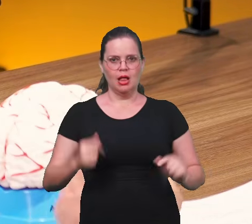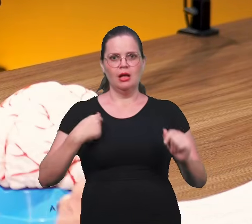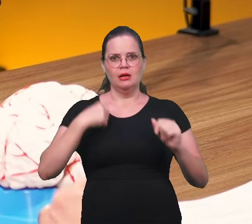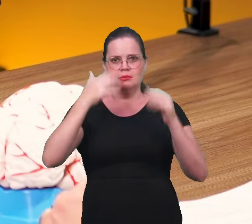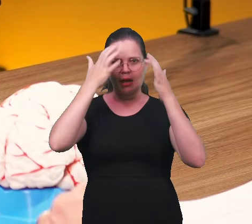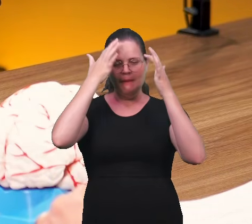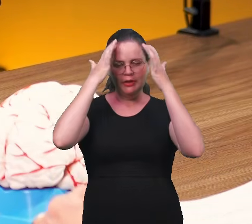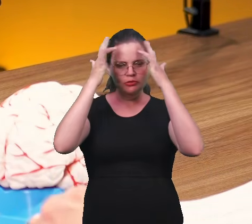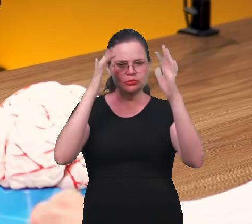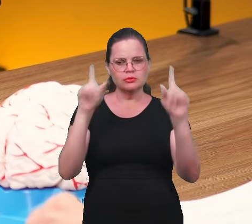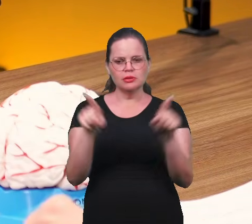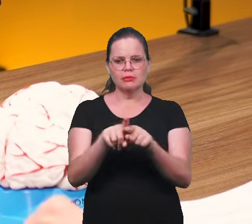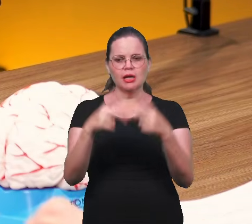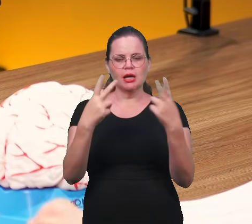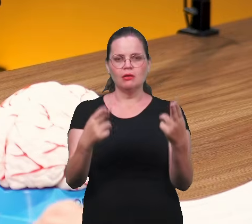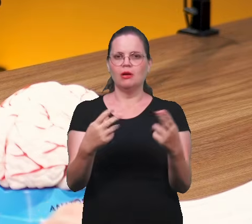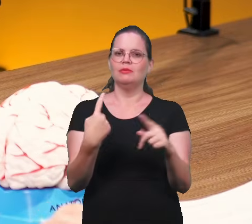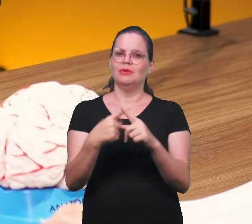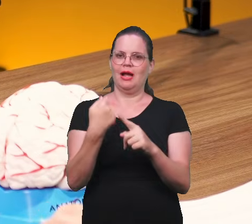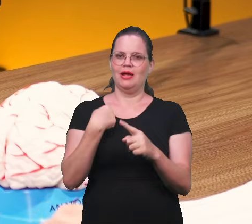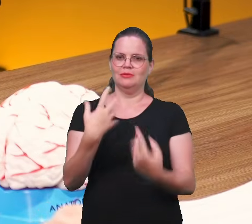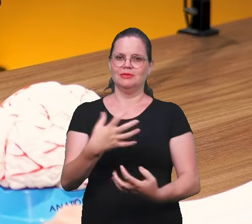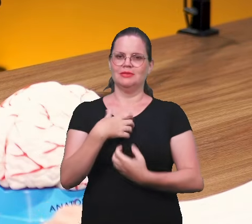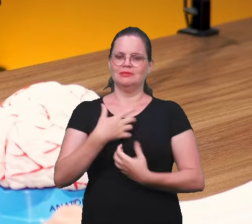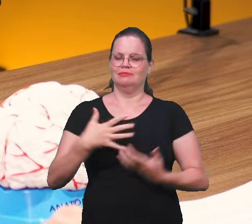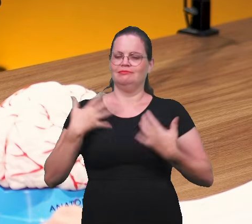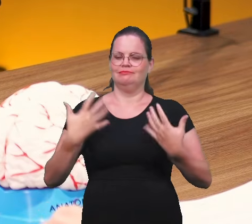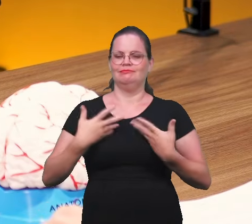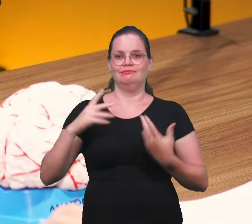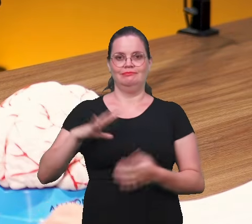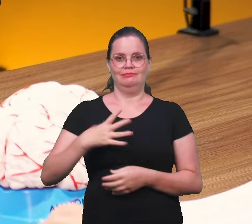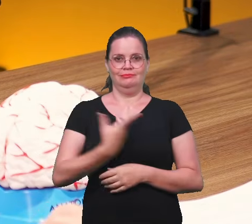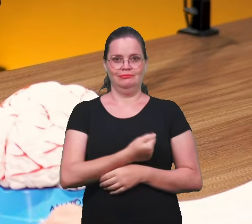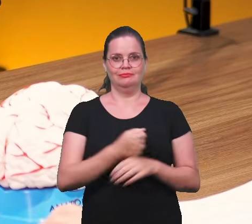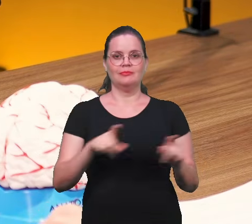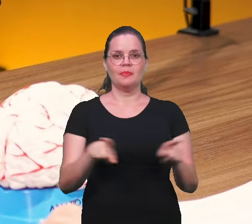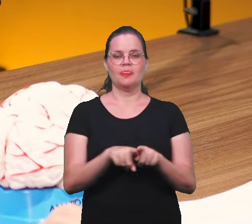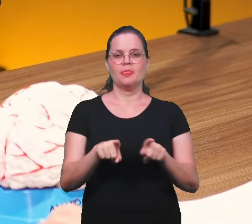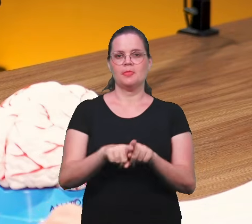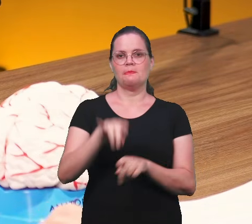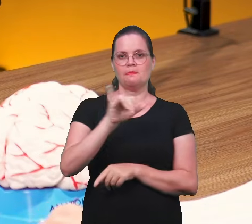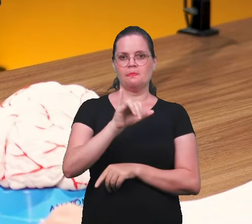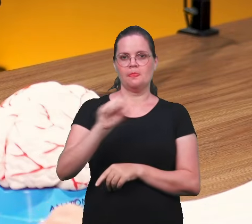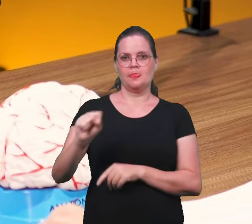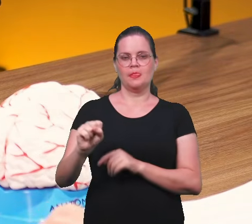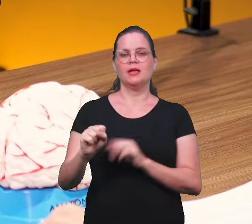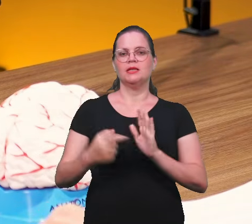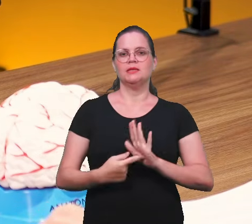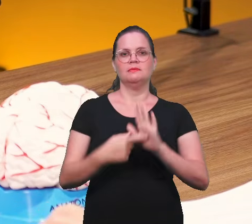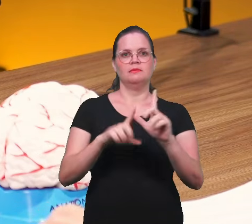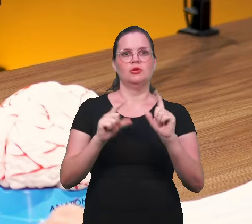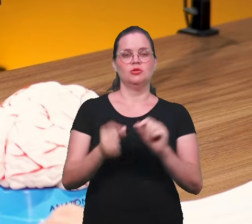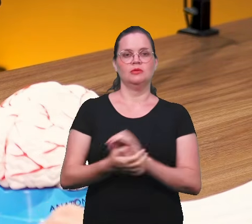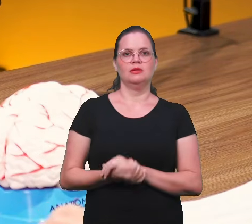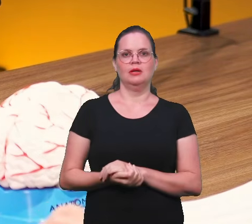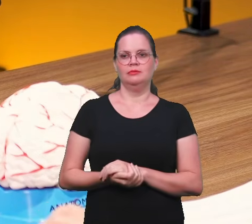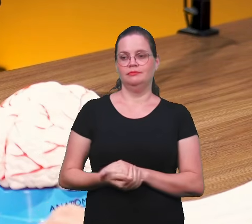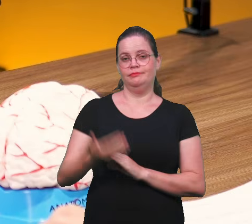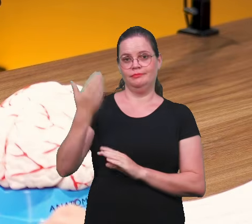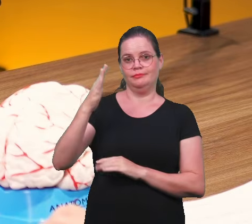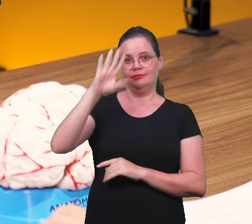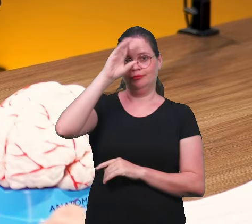livro do profeta Isaías, capítulo 26, verso 3, diz que tu, falando do Senhor, né?